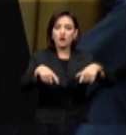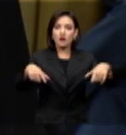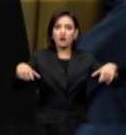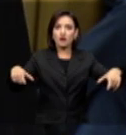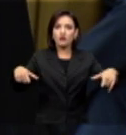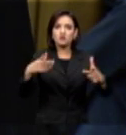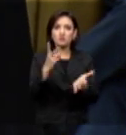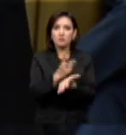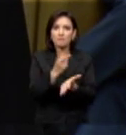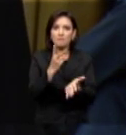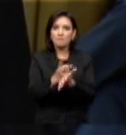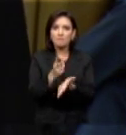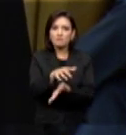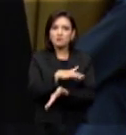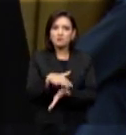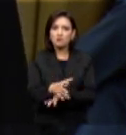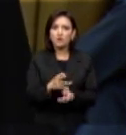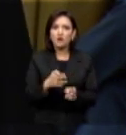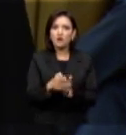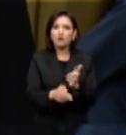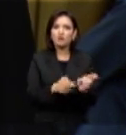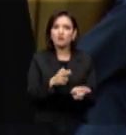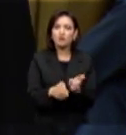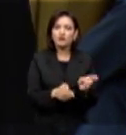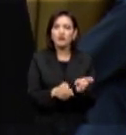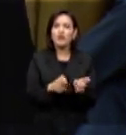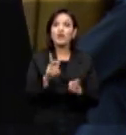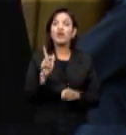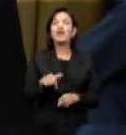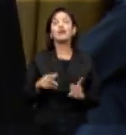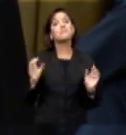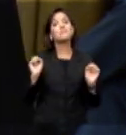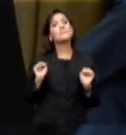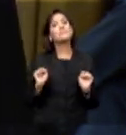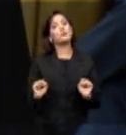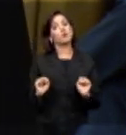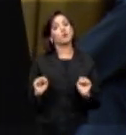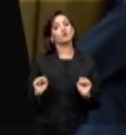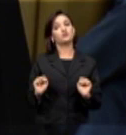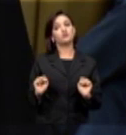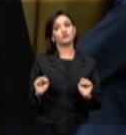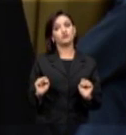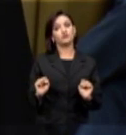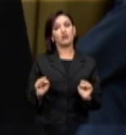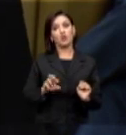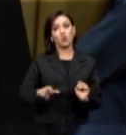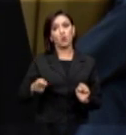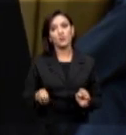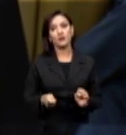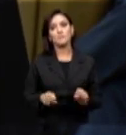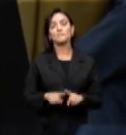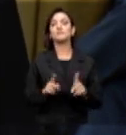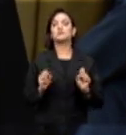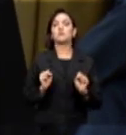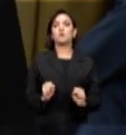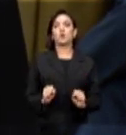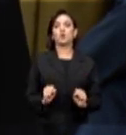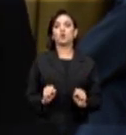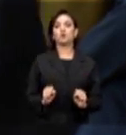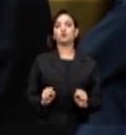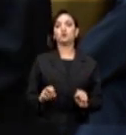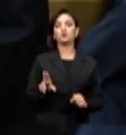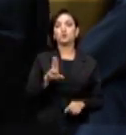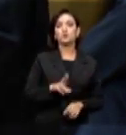setor ferroviário é medida que pode, não necessariamente vai, pode otimizar o